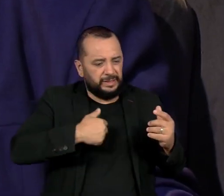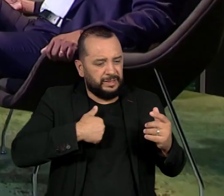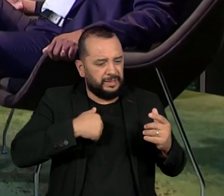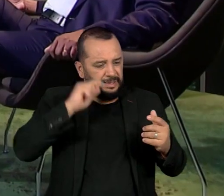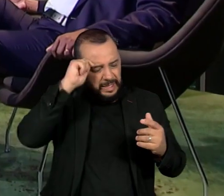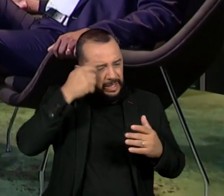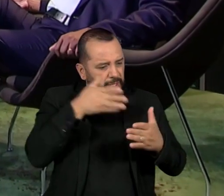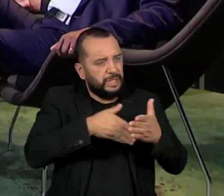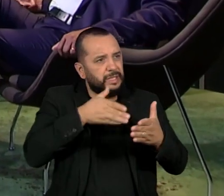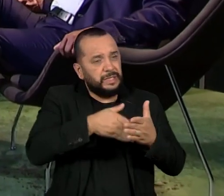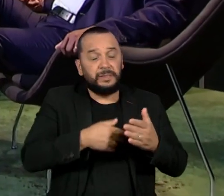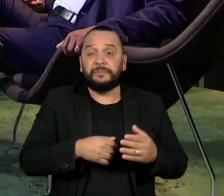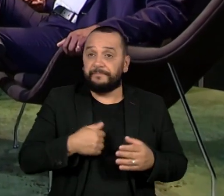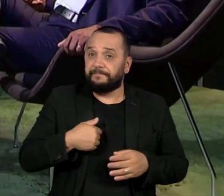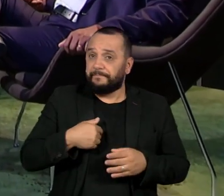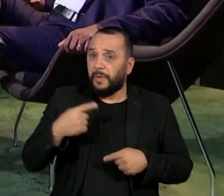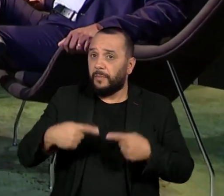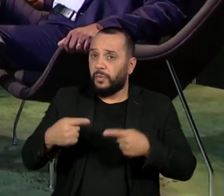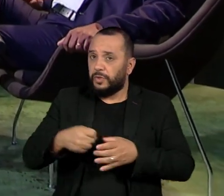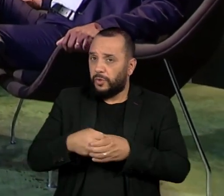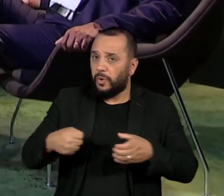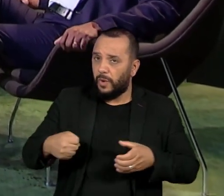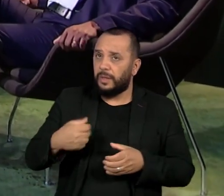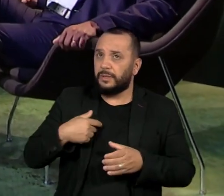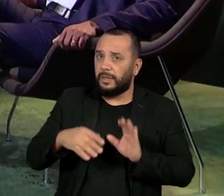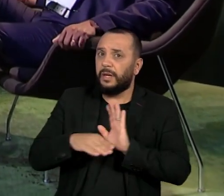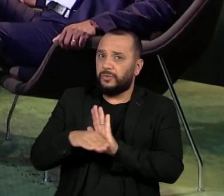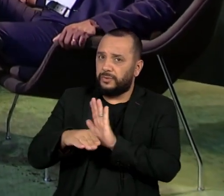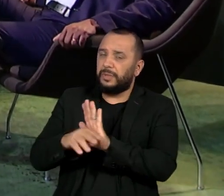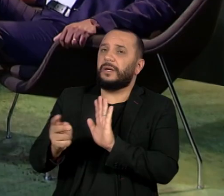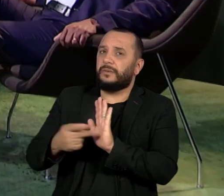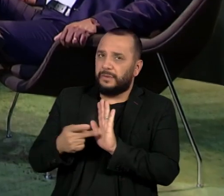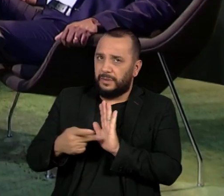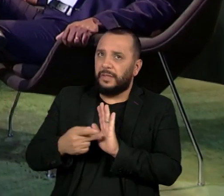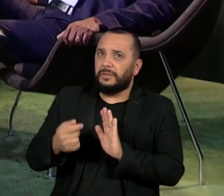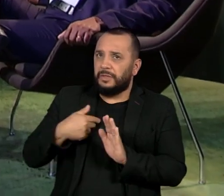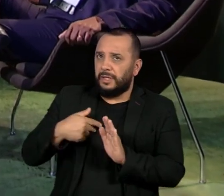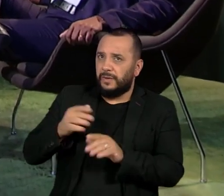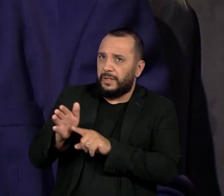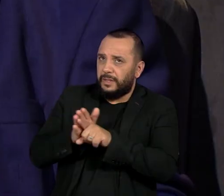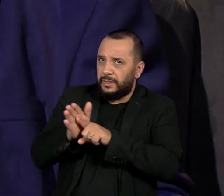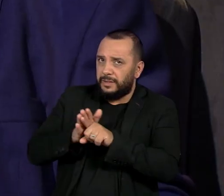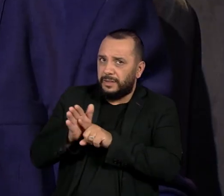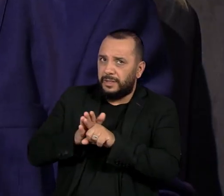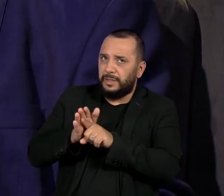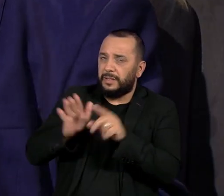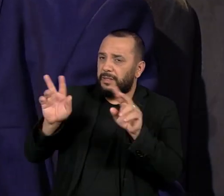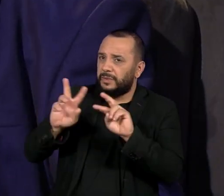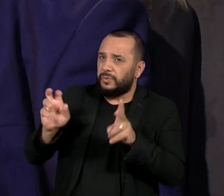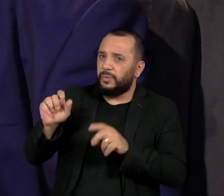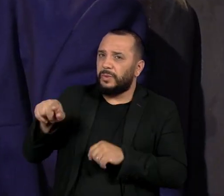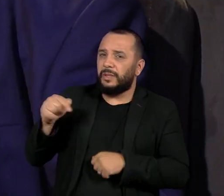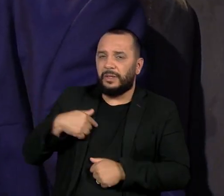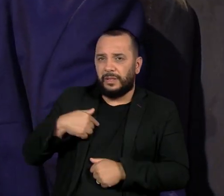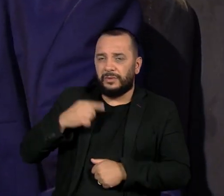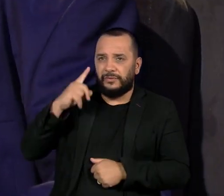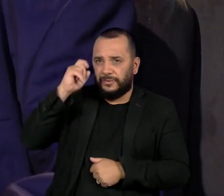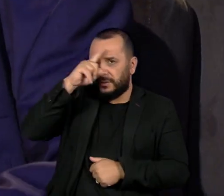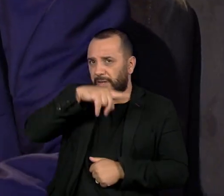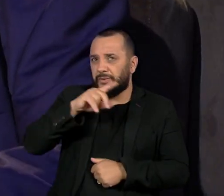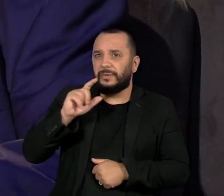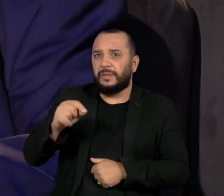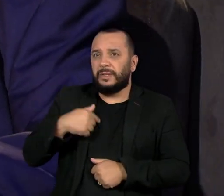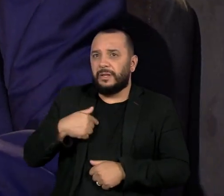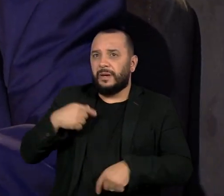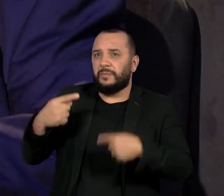muito. A sensação que eu tenho de fora, e analisando, ouvindo, estudando esse assunto, é a dificuldade de uma